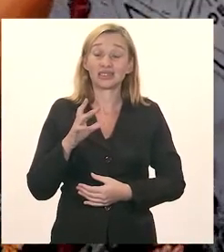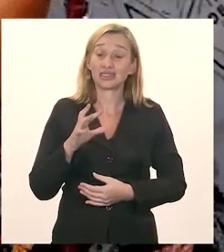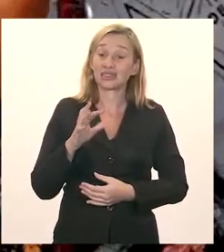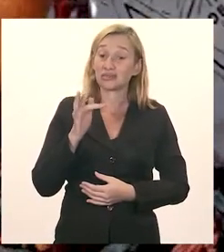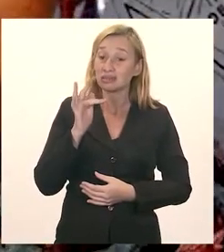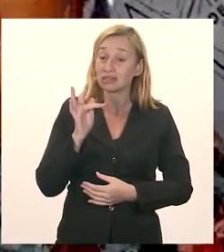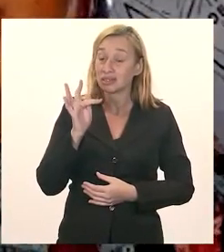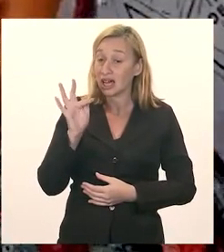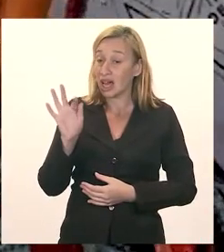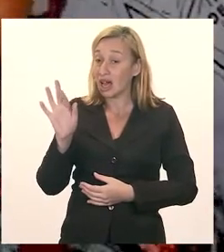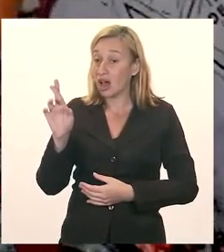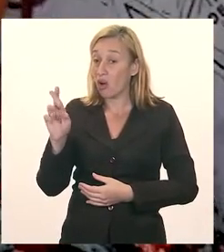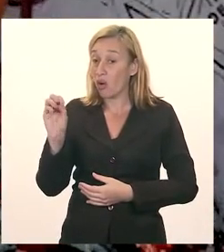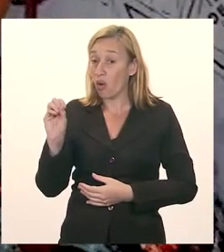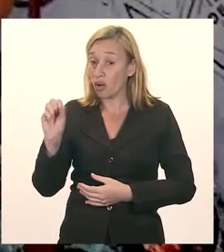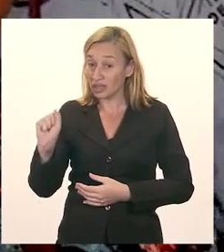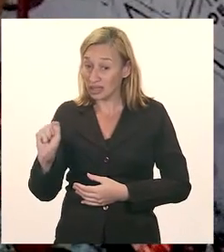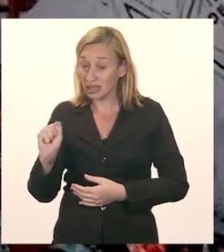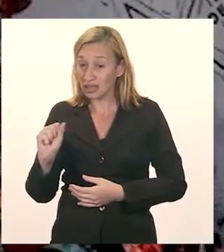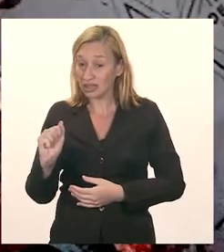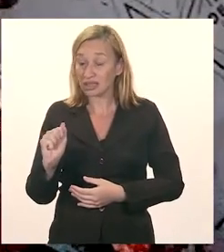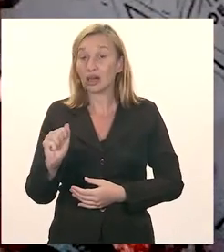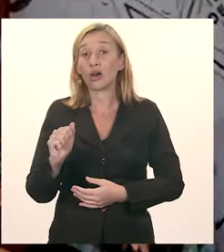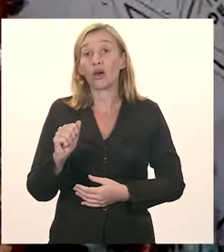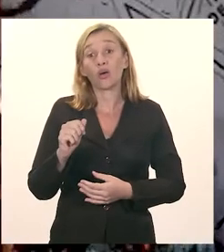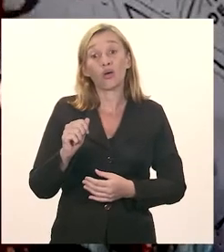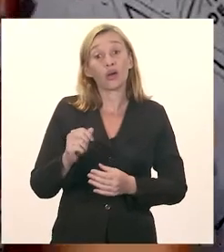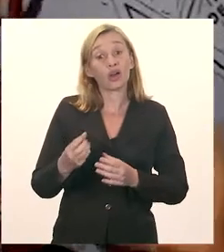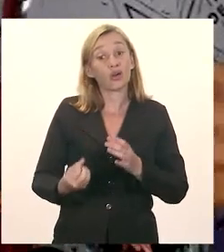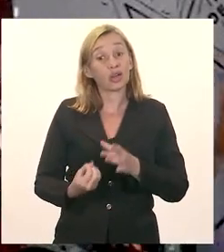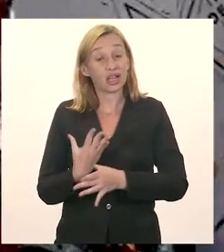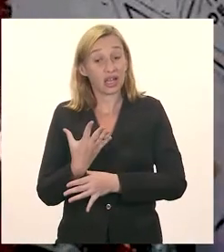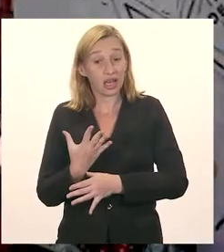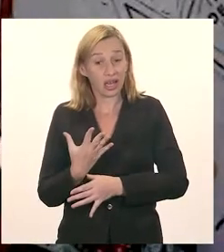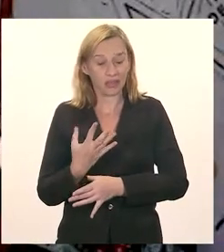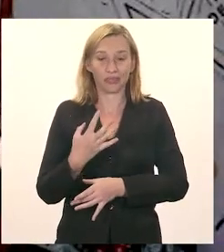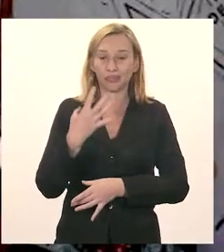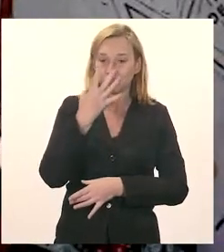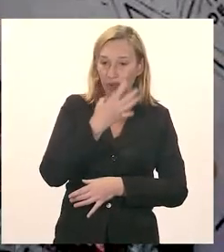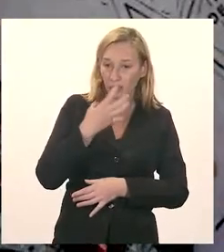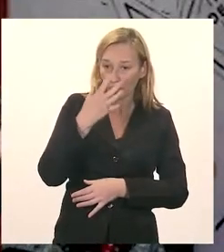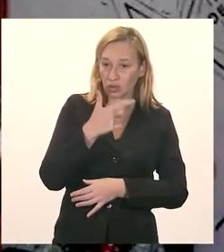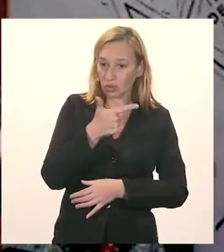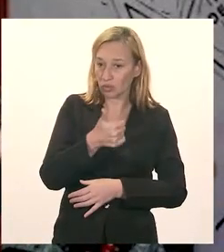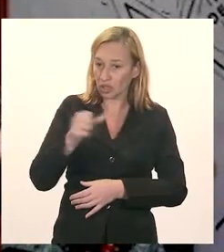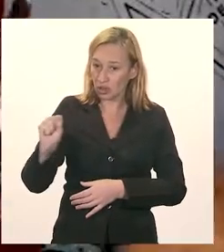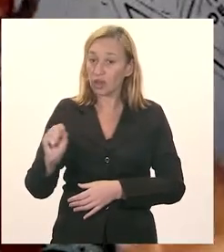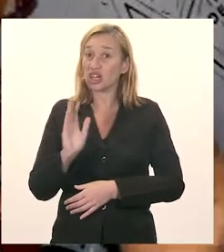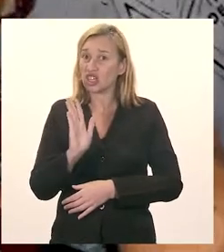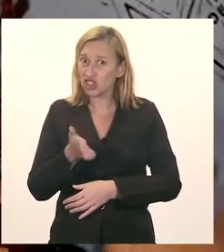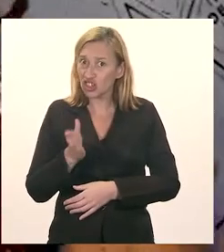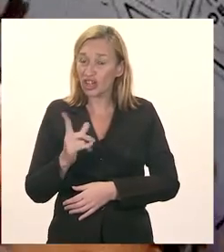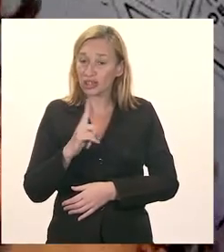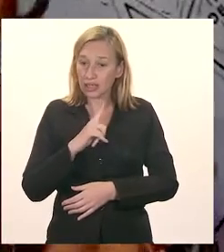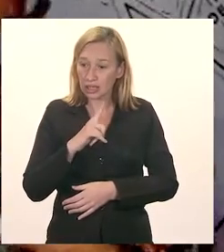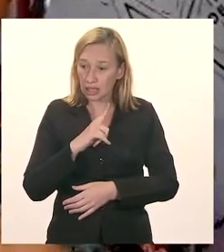uma música que eu comecei a... eu lancei essa música em 2018, mas eu já